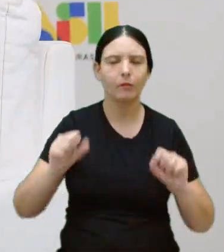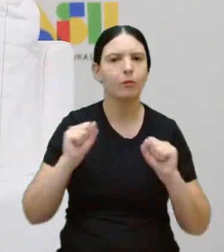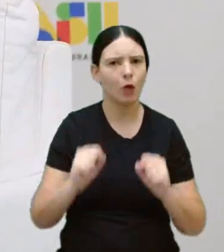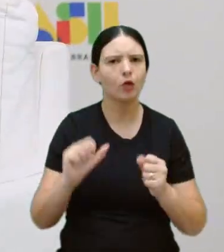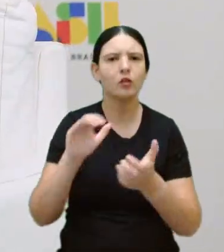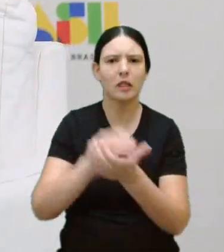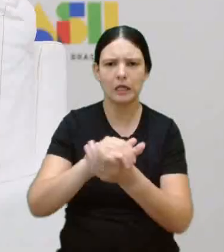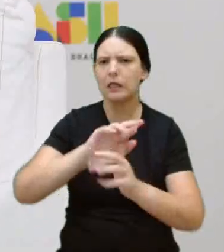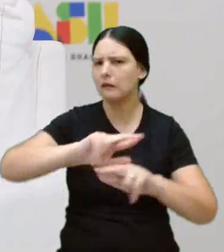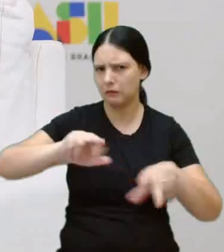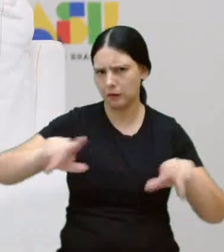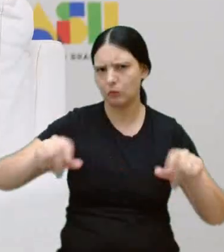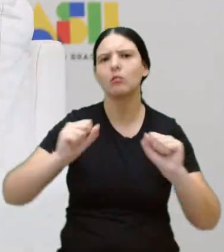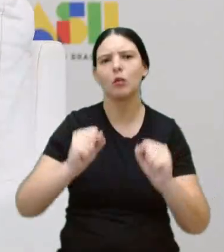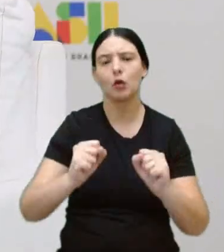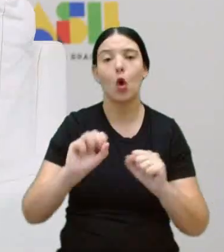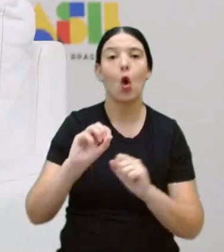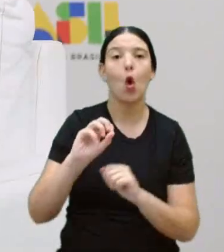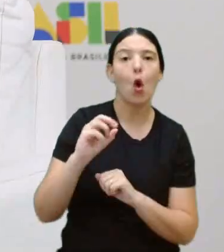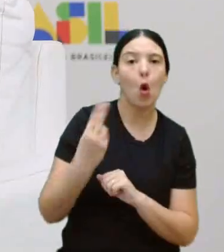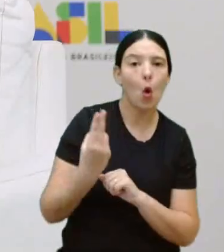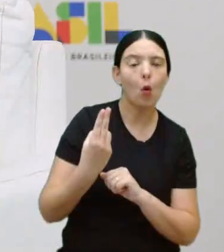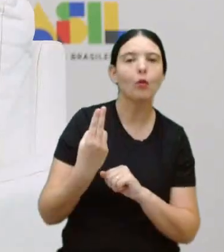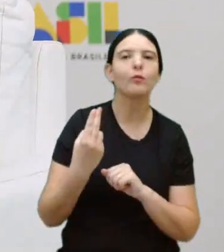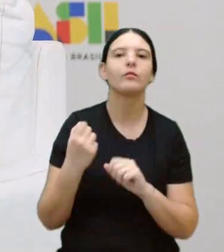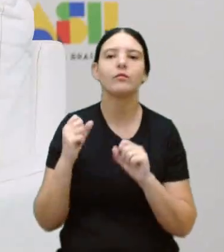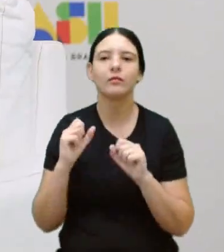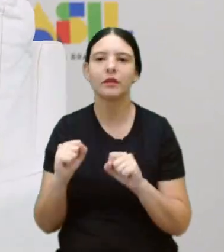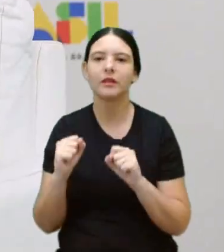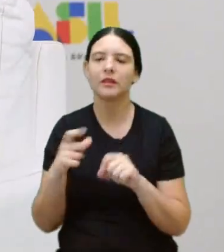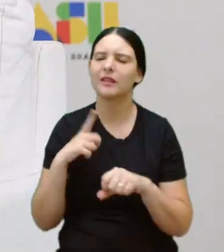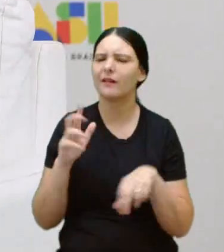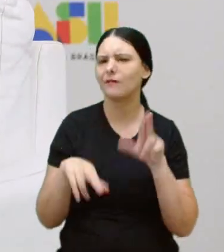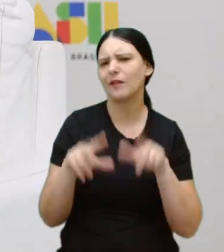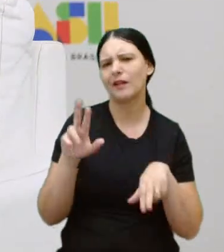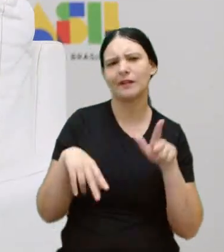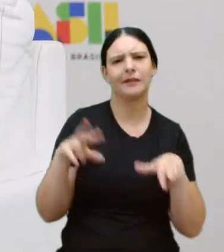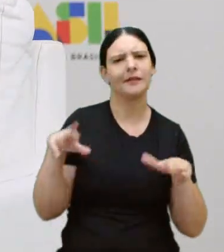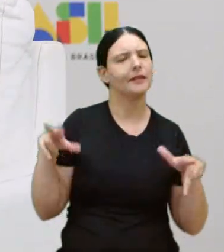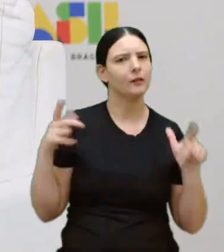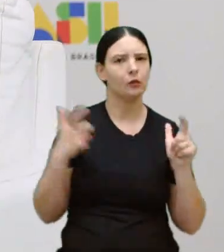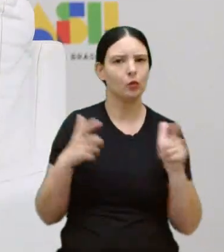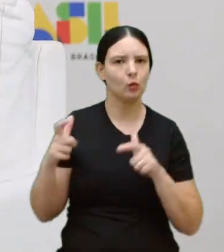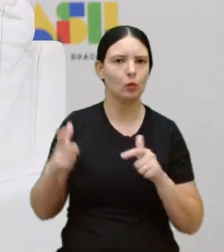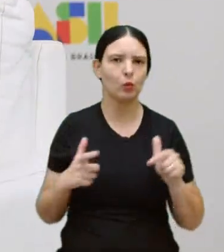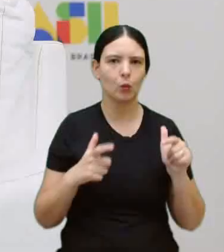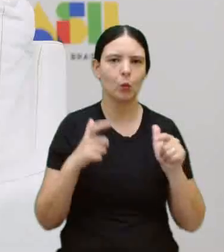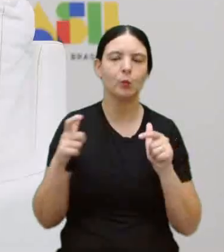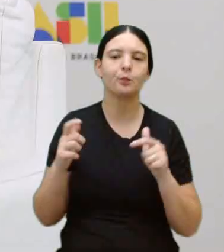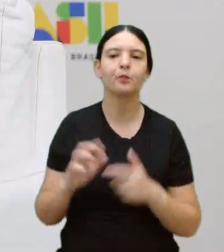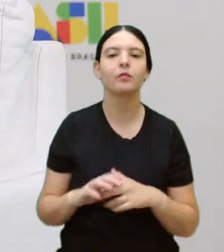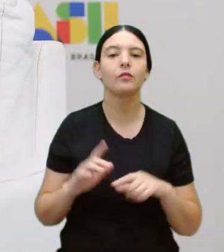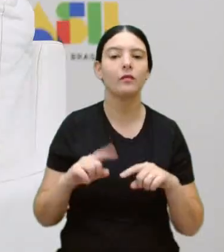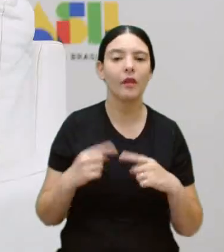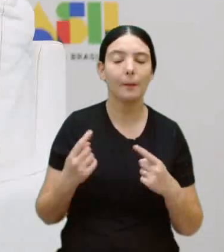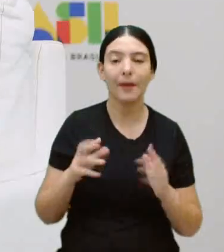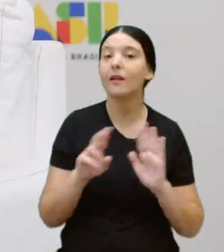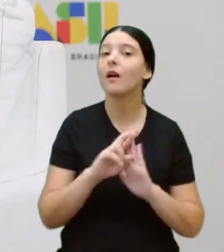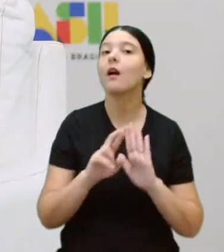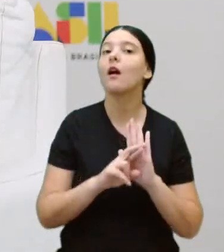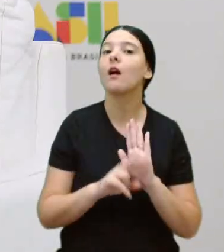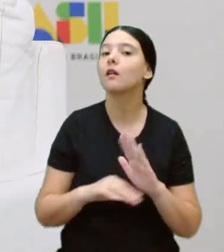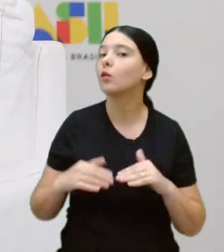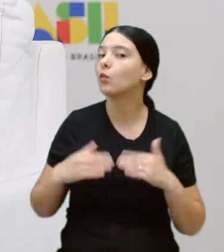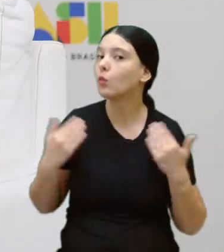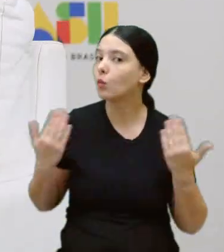ou poliandria ou poligenia. Isso é variável de lugar para lugar. Mas qual era a regra antes